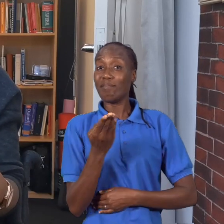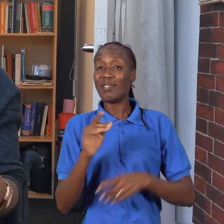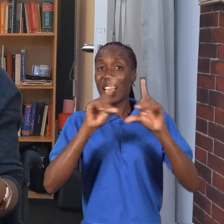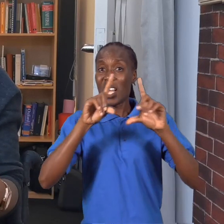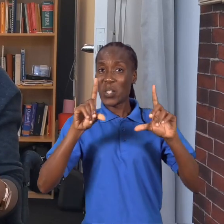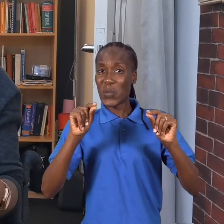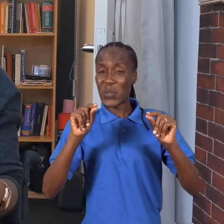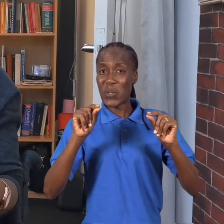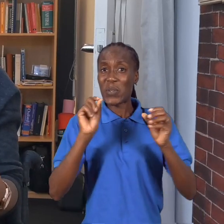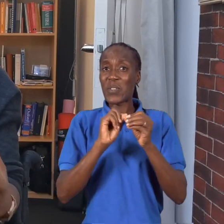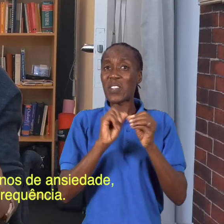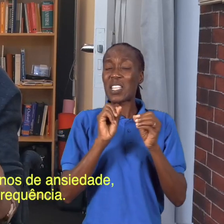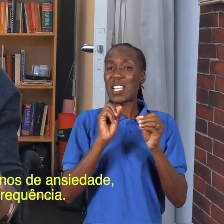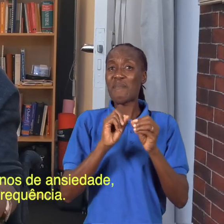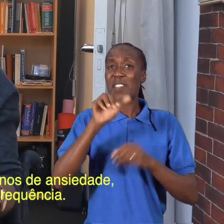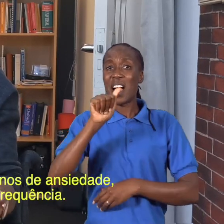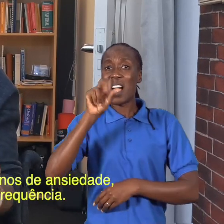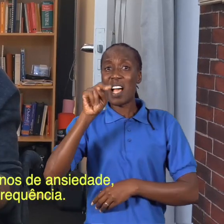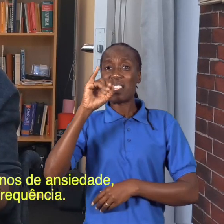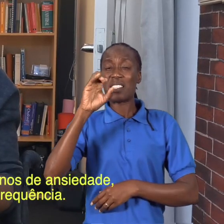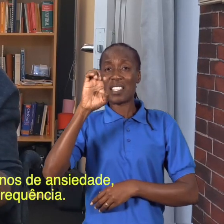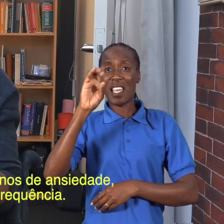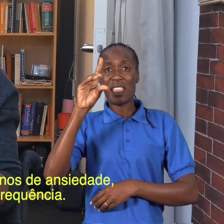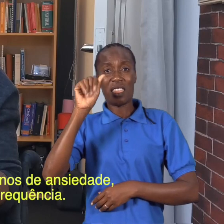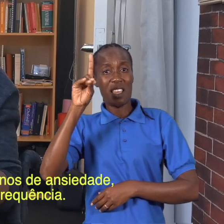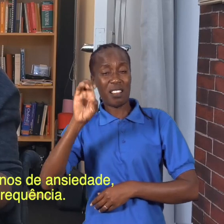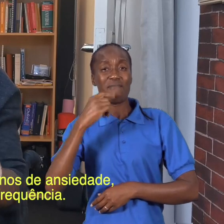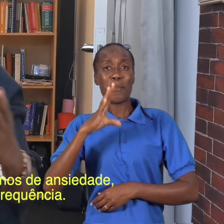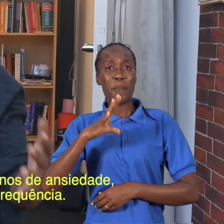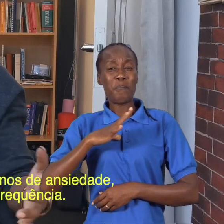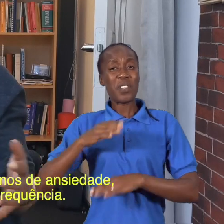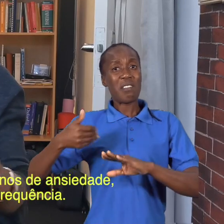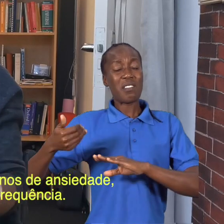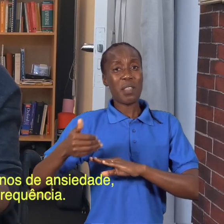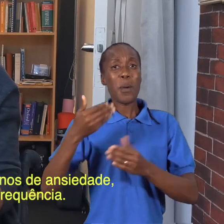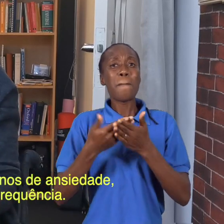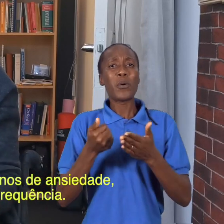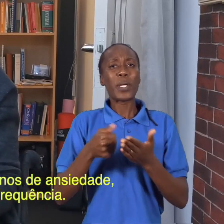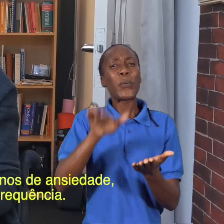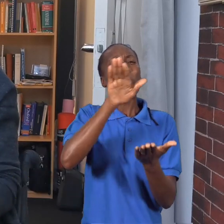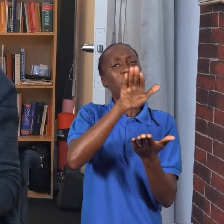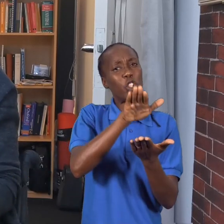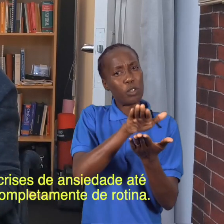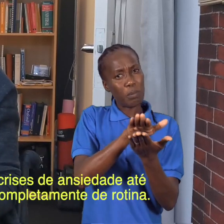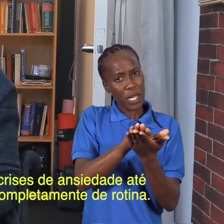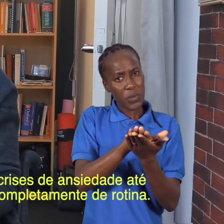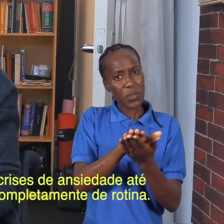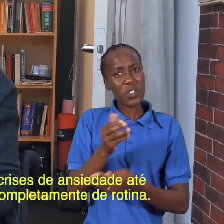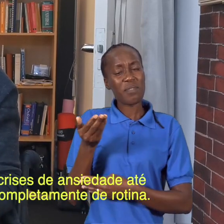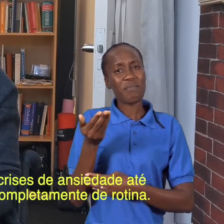de ansiedade, nós medimos isto em função da frequência, e o